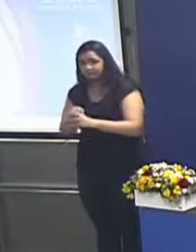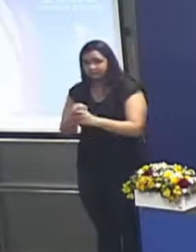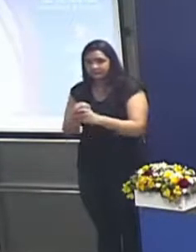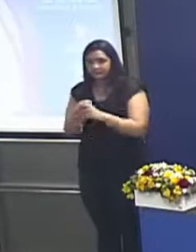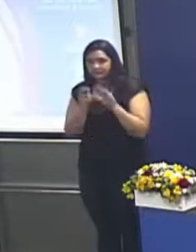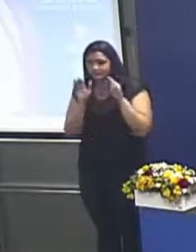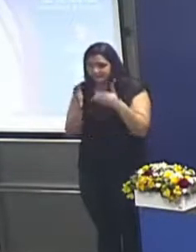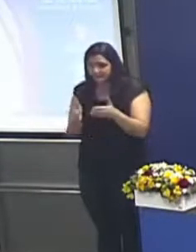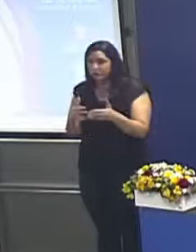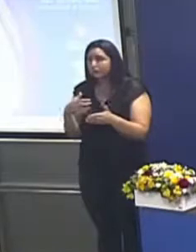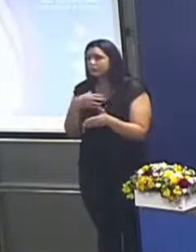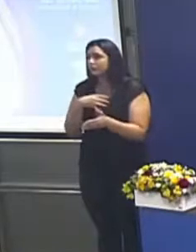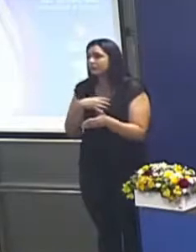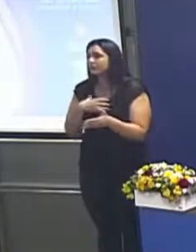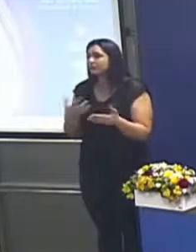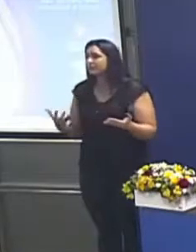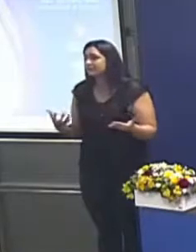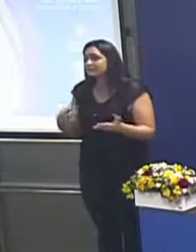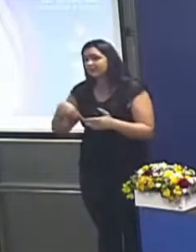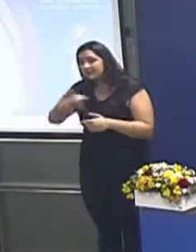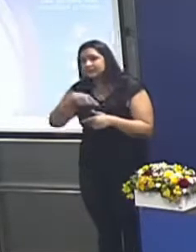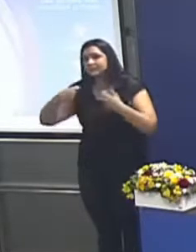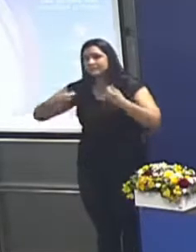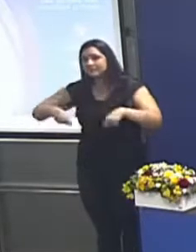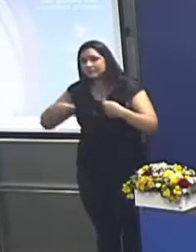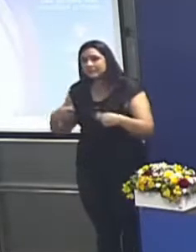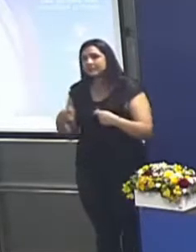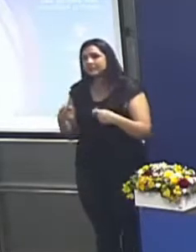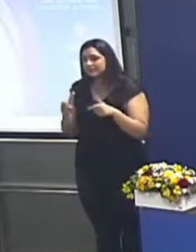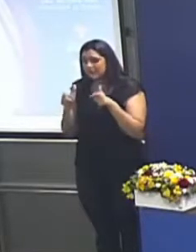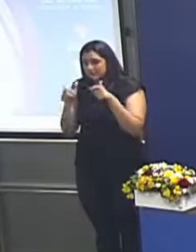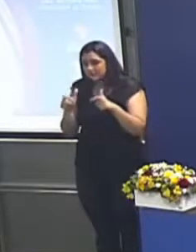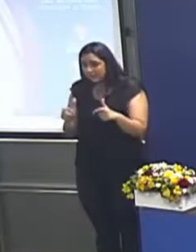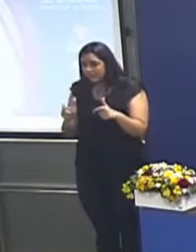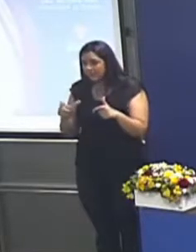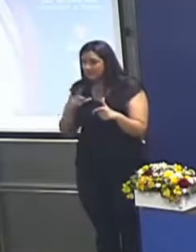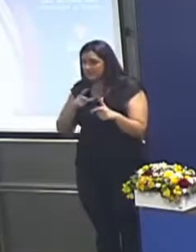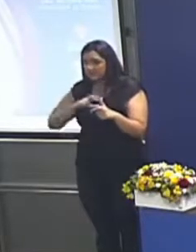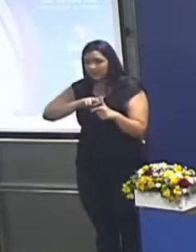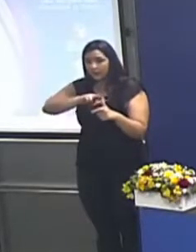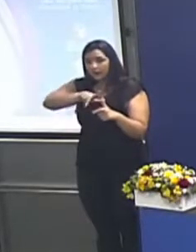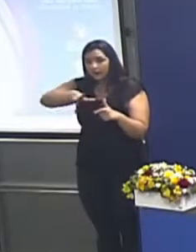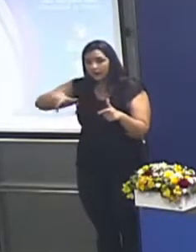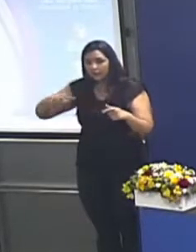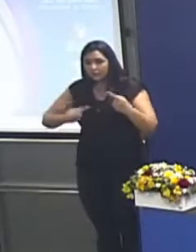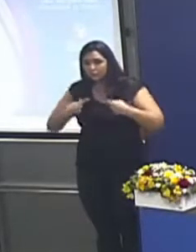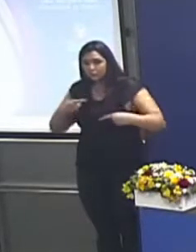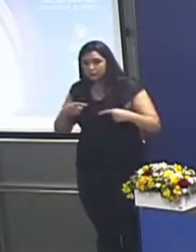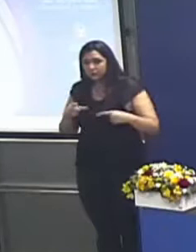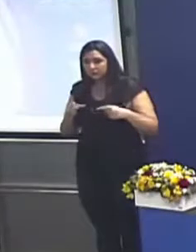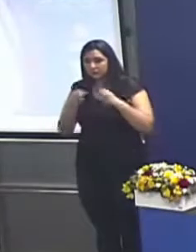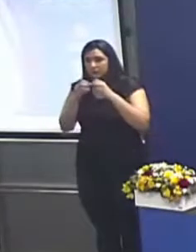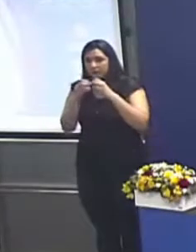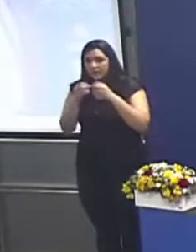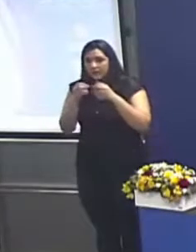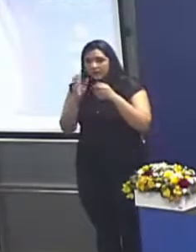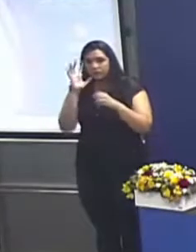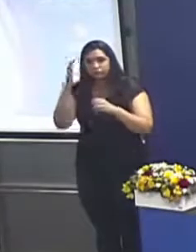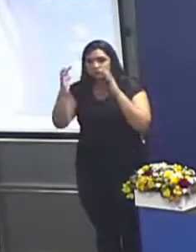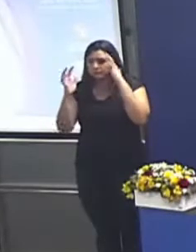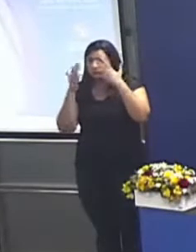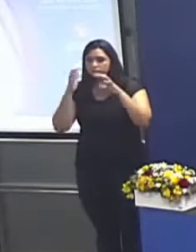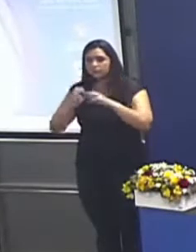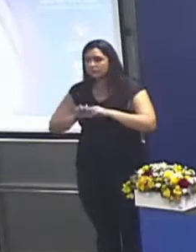e olhadas da maneira necessária num espaço onde as várias políticas vão estar dissolvidas e